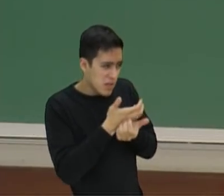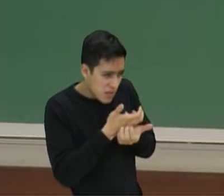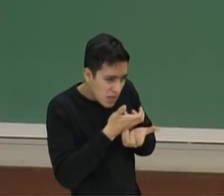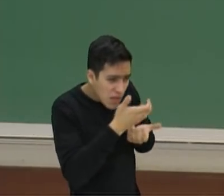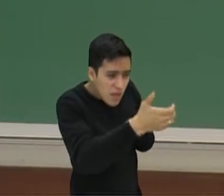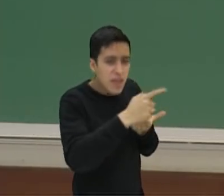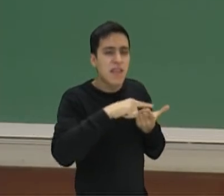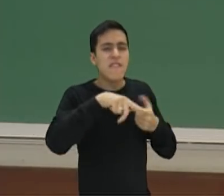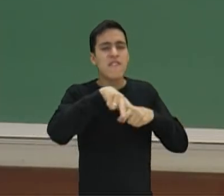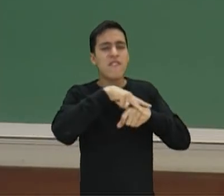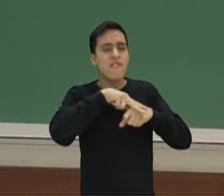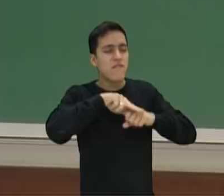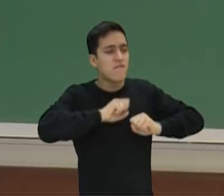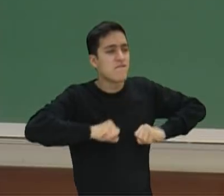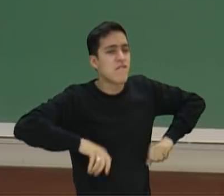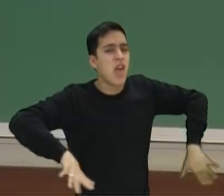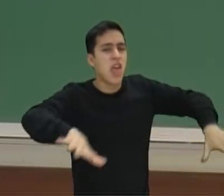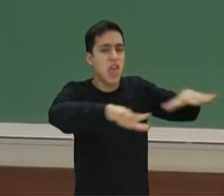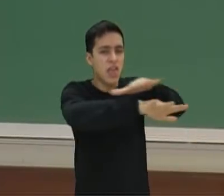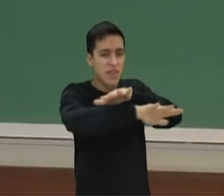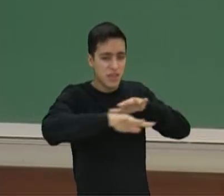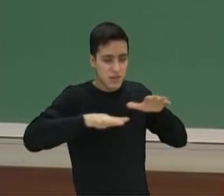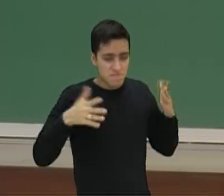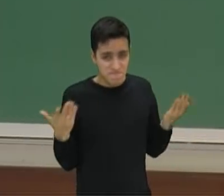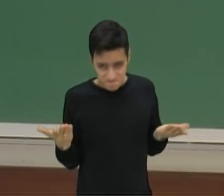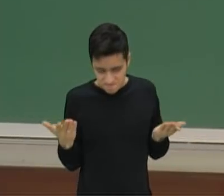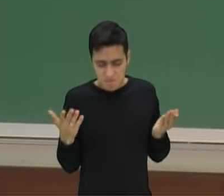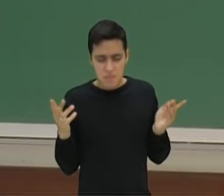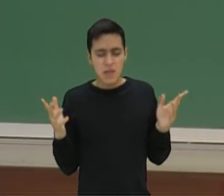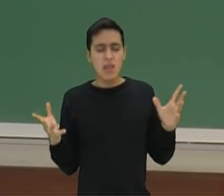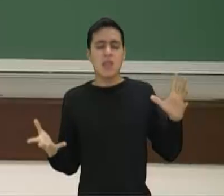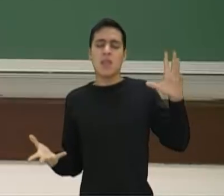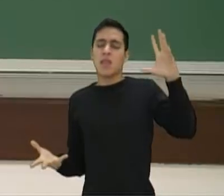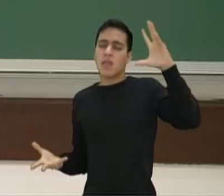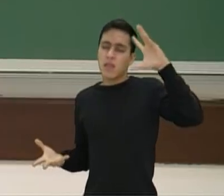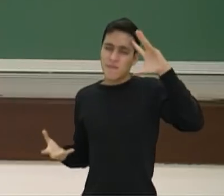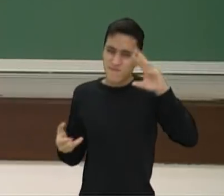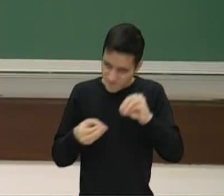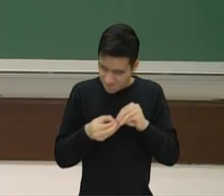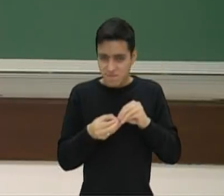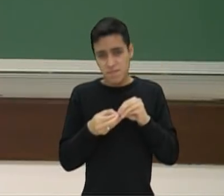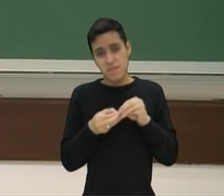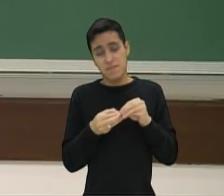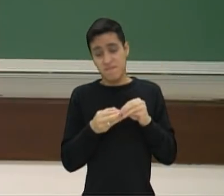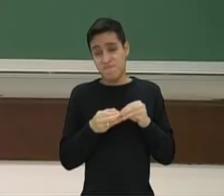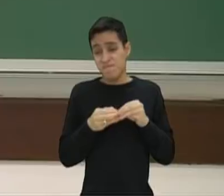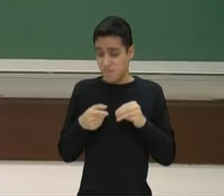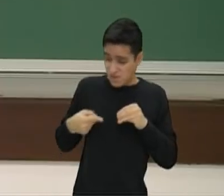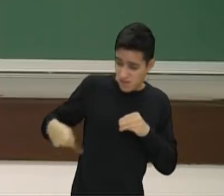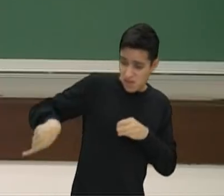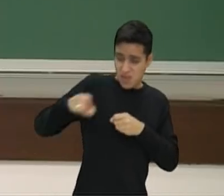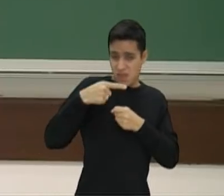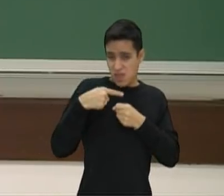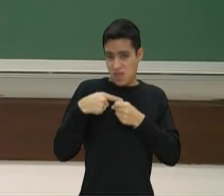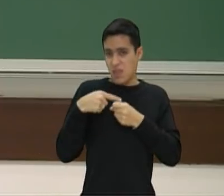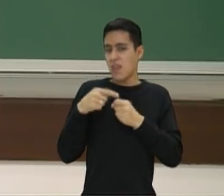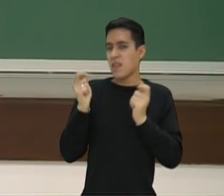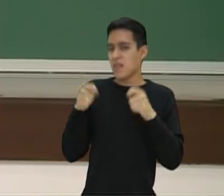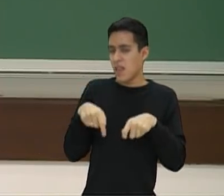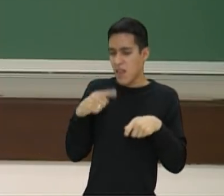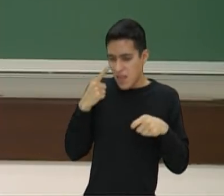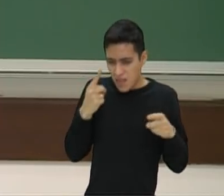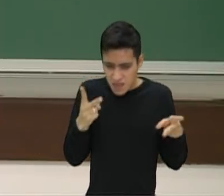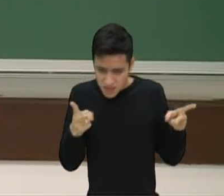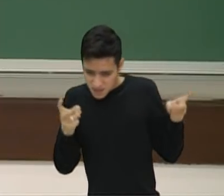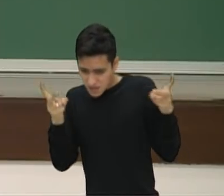mais área verde. Então, o que a gente pode concluir? Que mesmo numa área urbana, a gente consegue